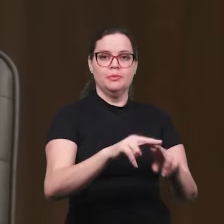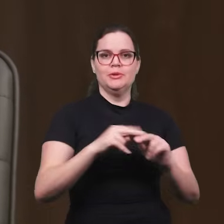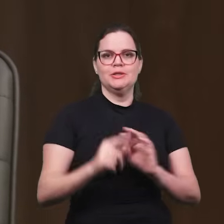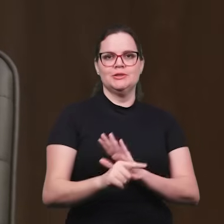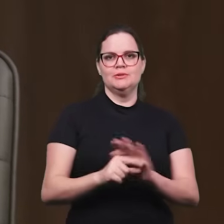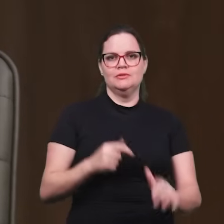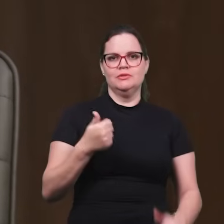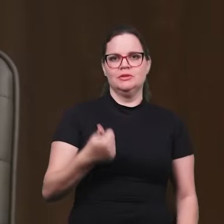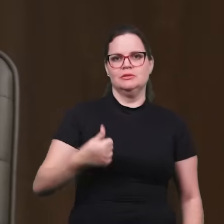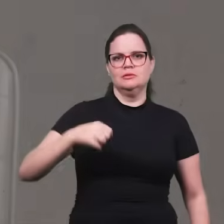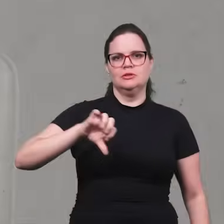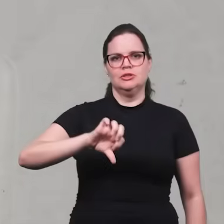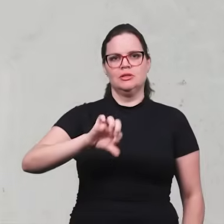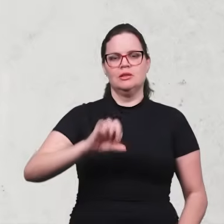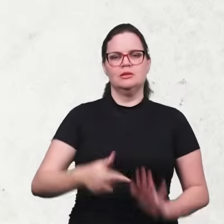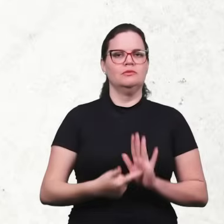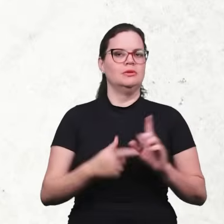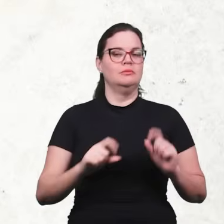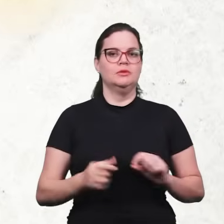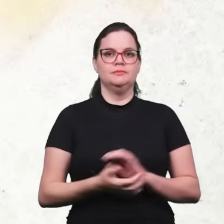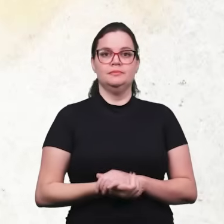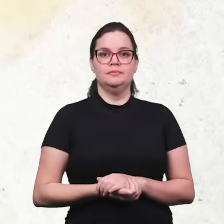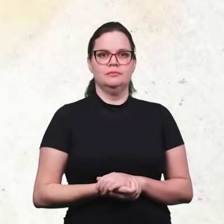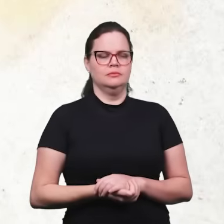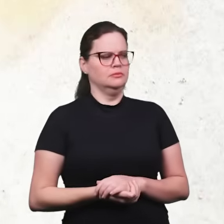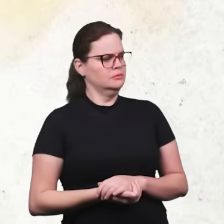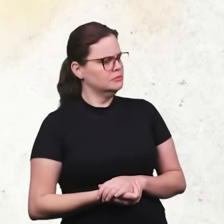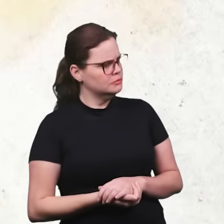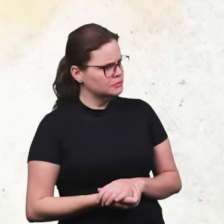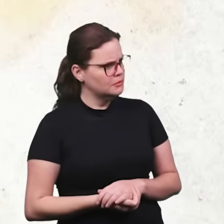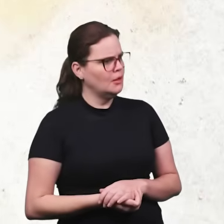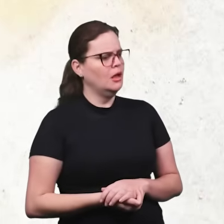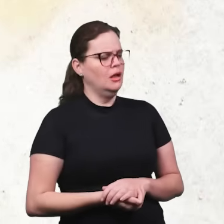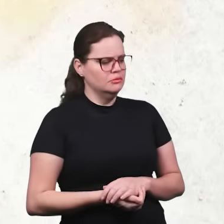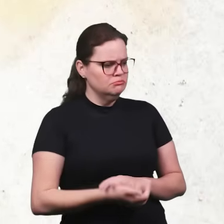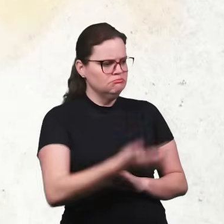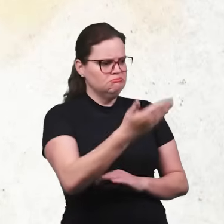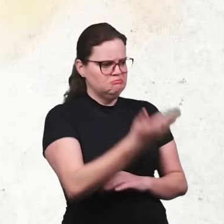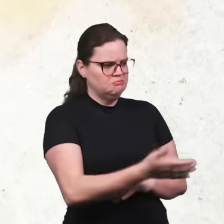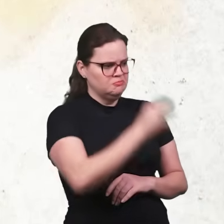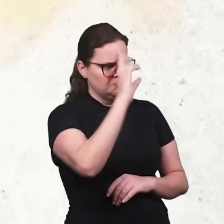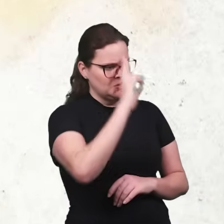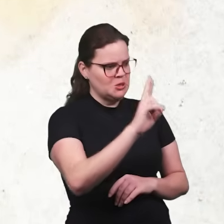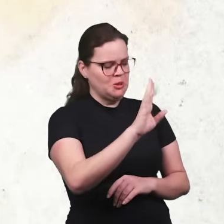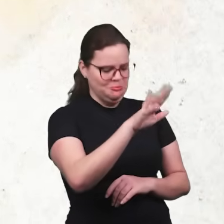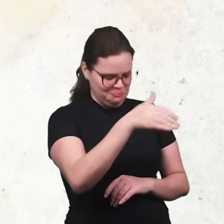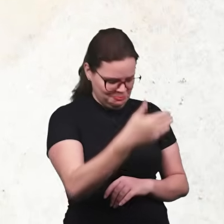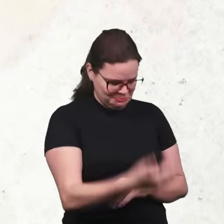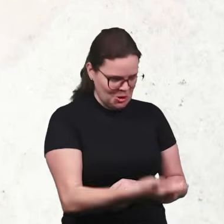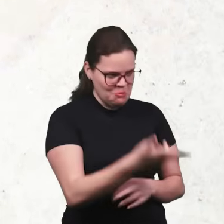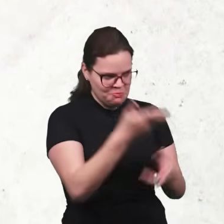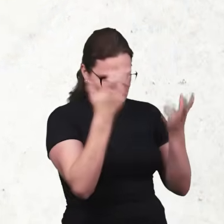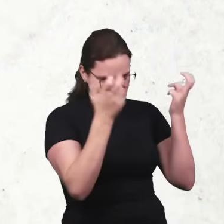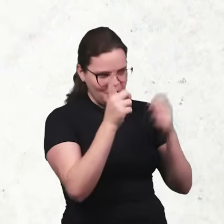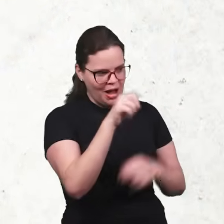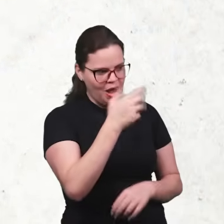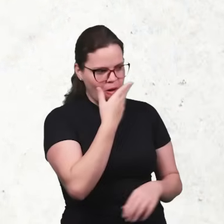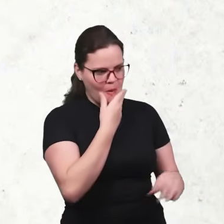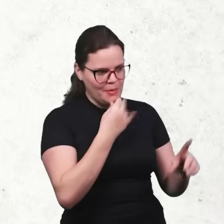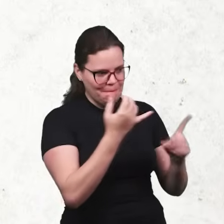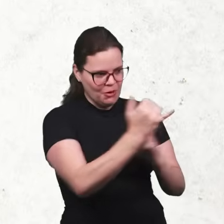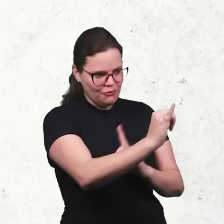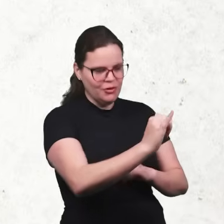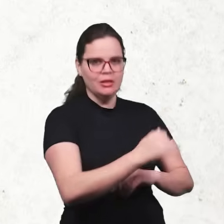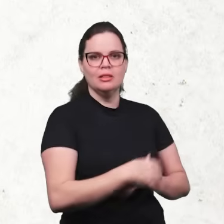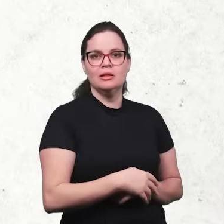versículo 19, disse-lhe a mulher, Senhor, vejo que és profeta. Então, ela reconheceu que